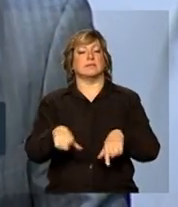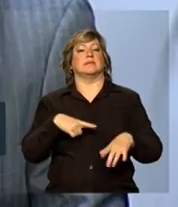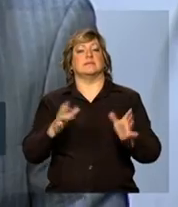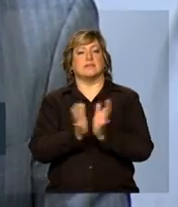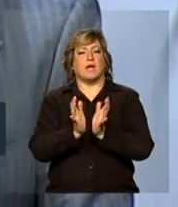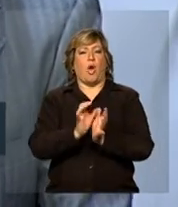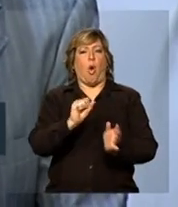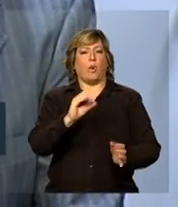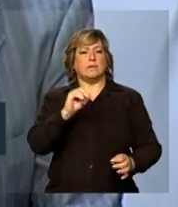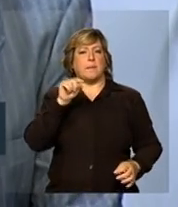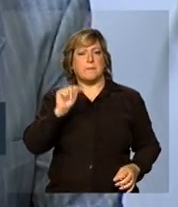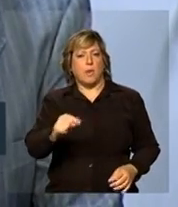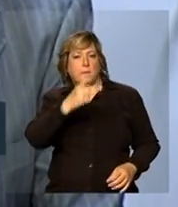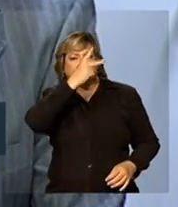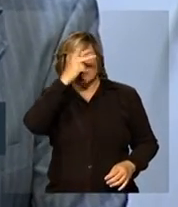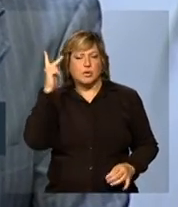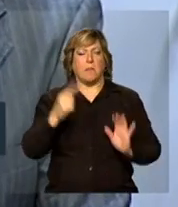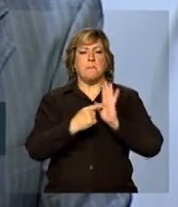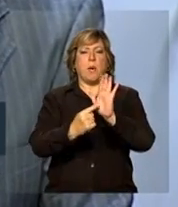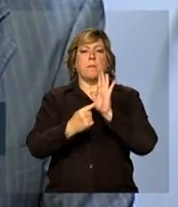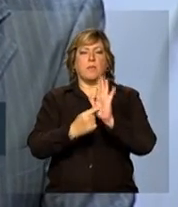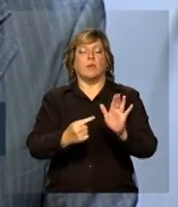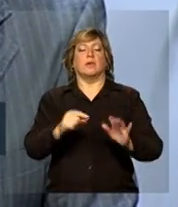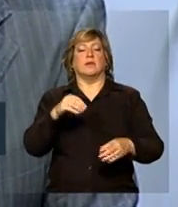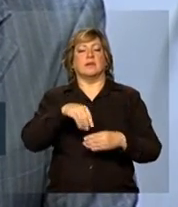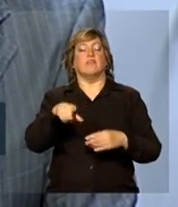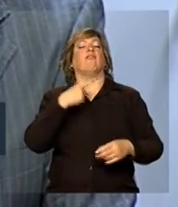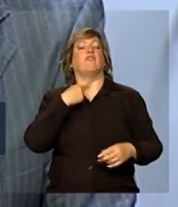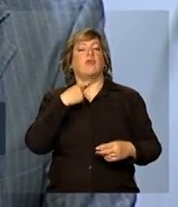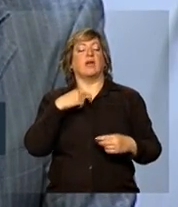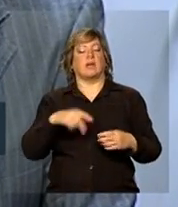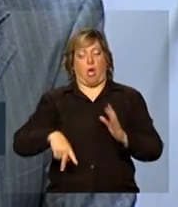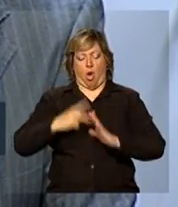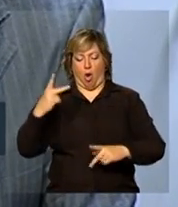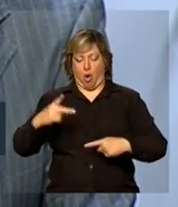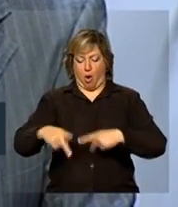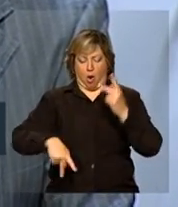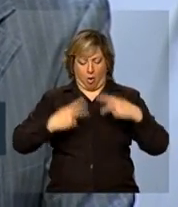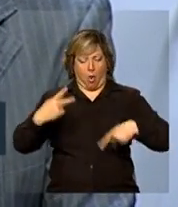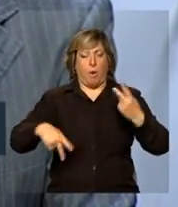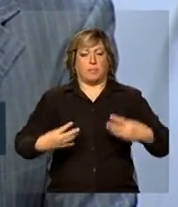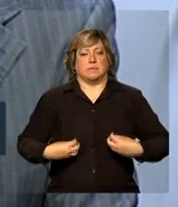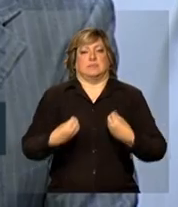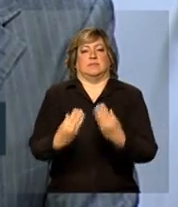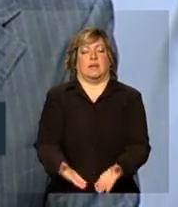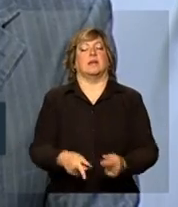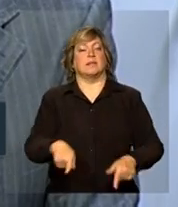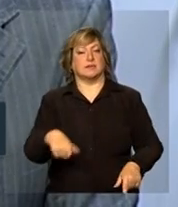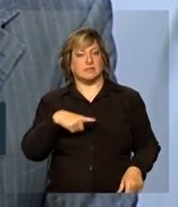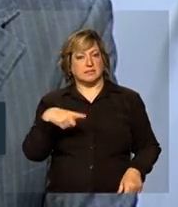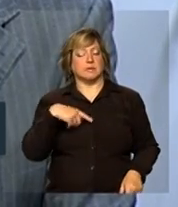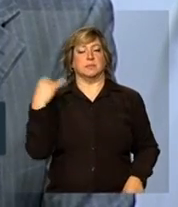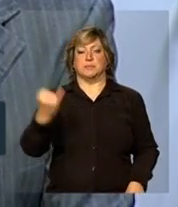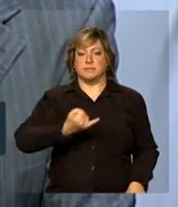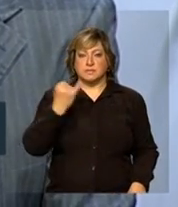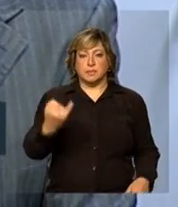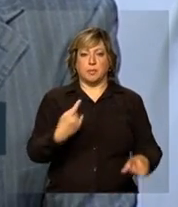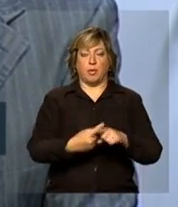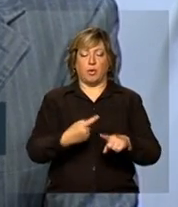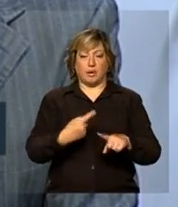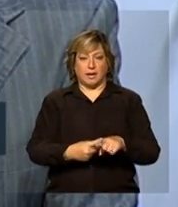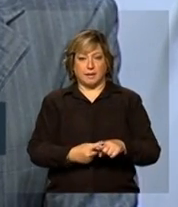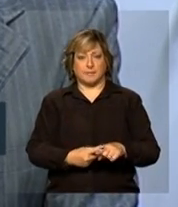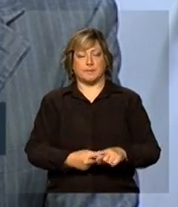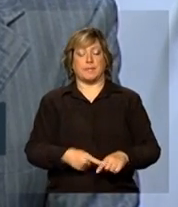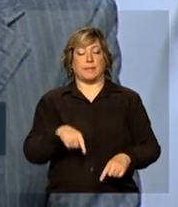mil pessoas manifestaram no Facebook o desejo de ser doador de órgãos. E isso é mais um instrumento, porque